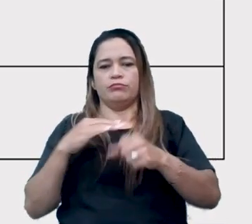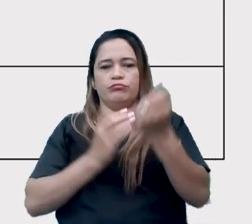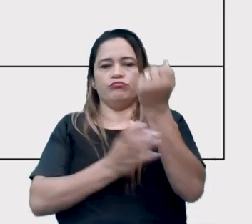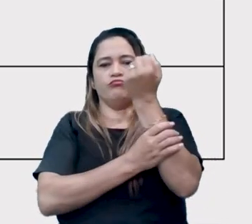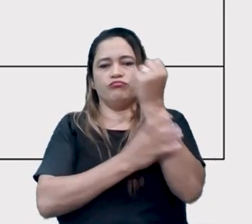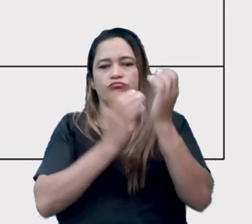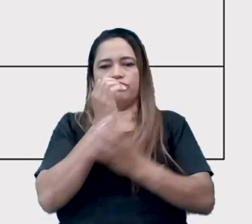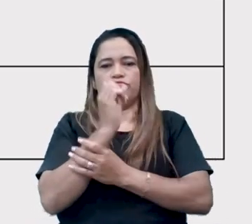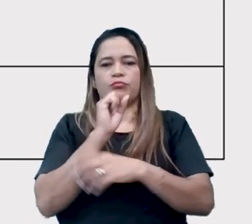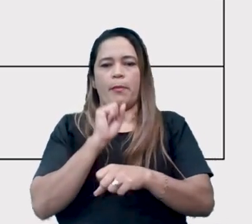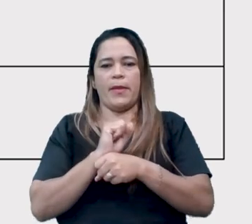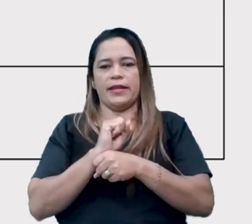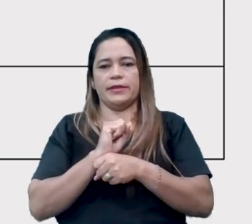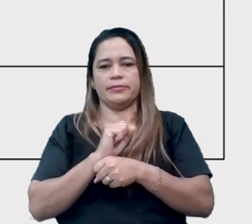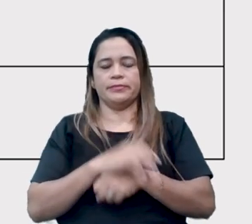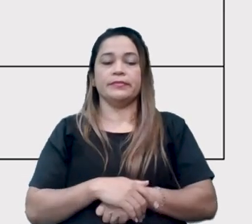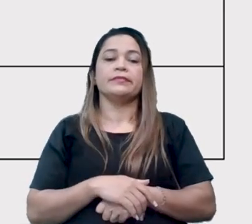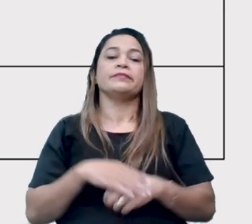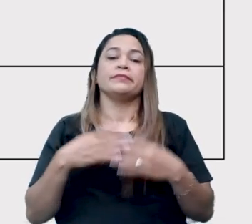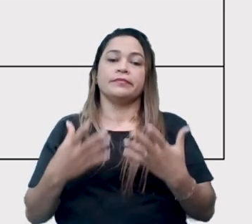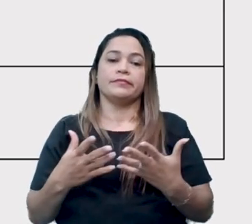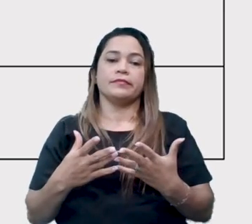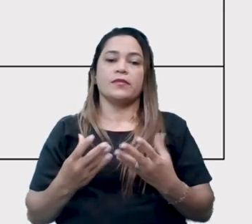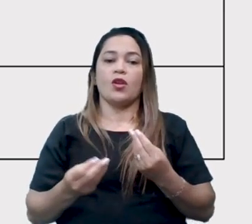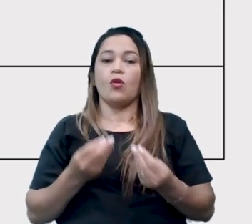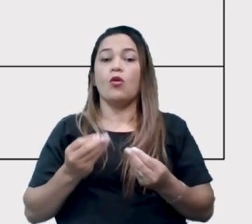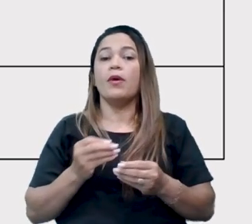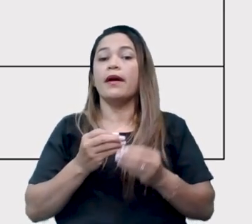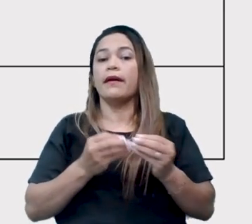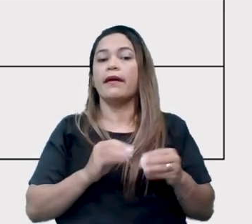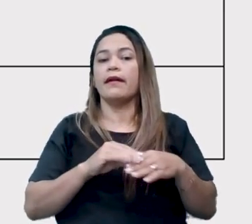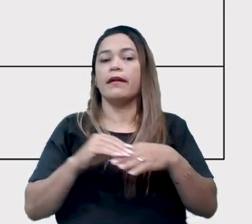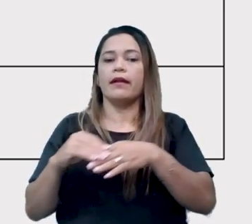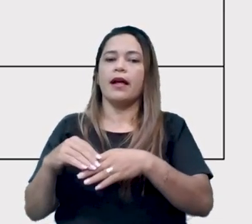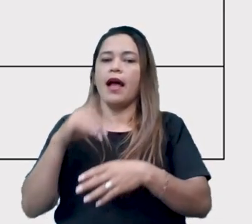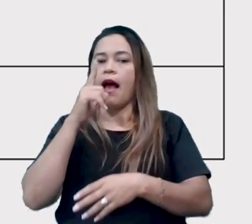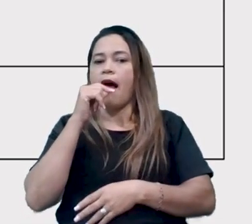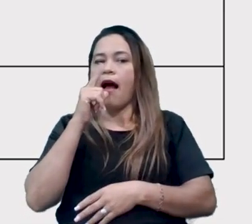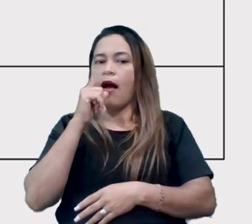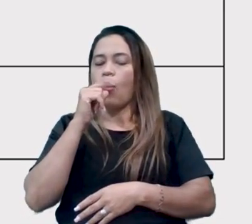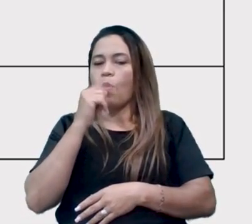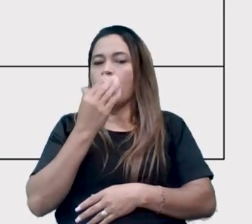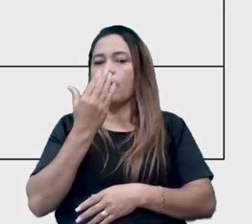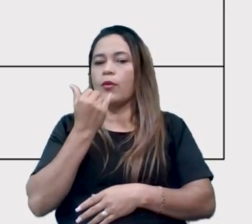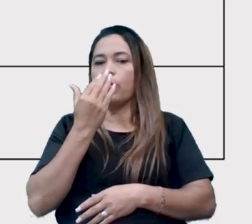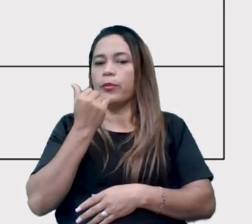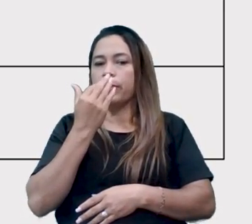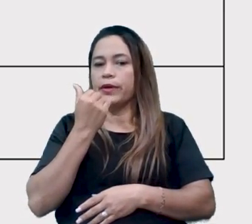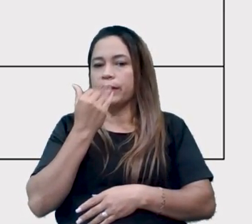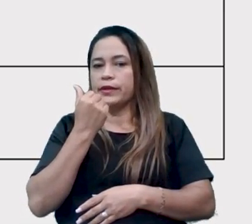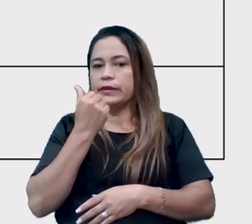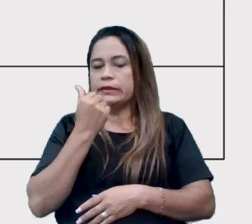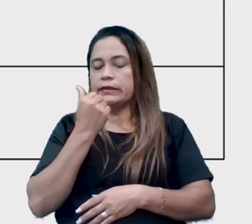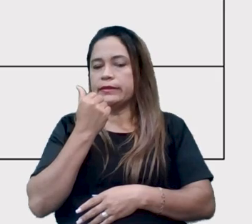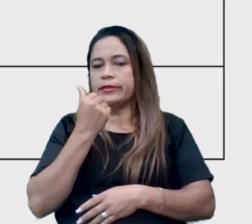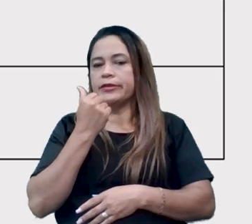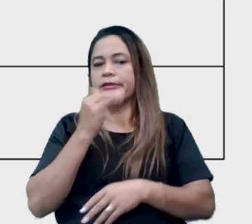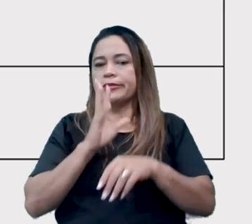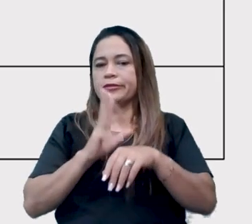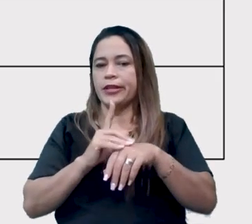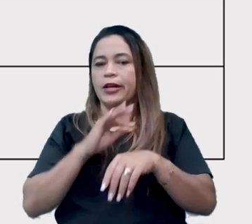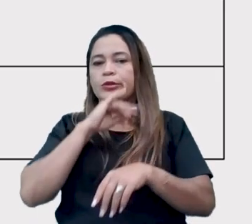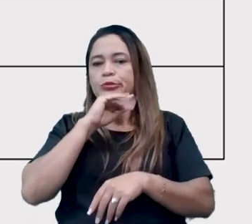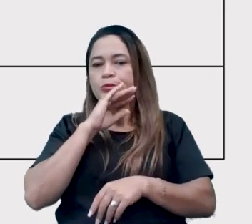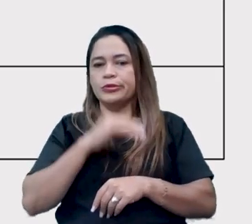beleza? A transmissão dessa doença é através de água e alimento contaminado. Esse vírus é um vírus que vive no intestino da pessoa que está